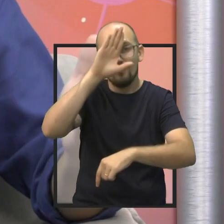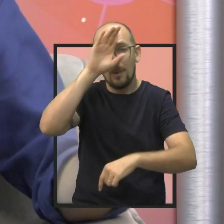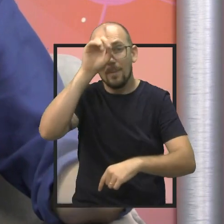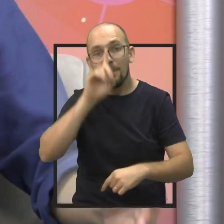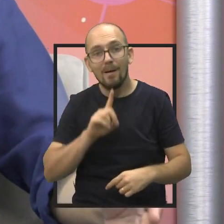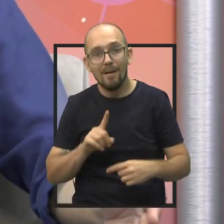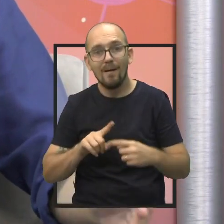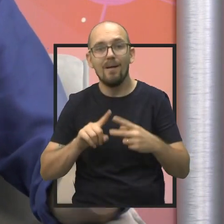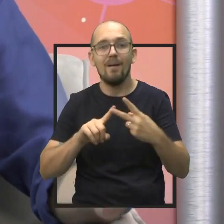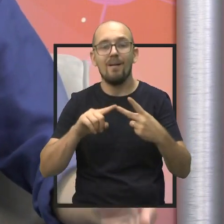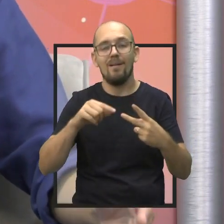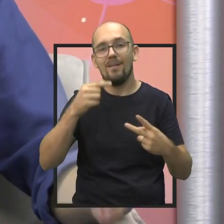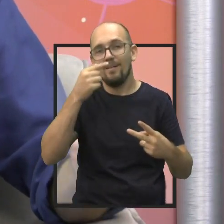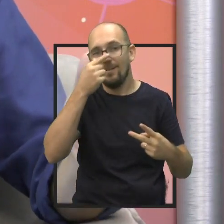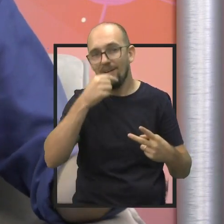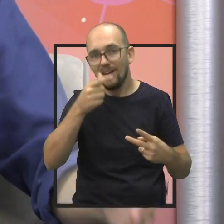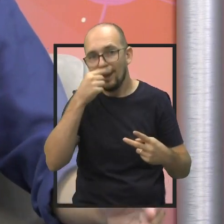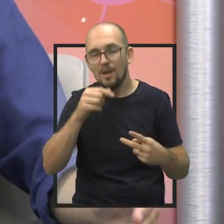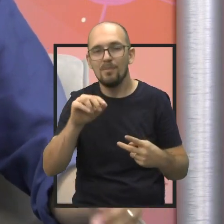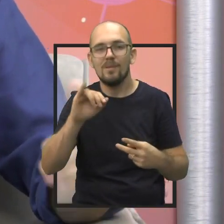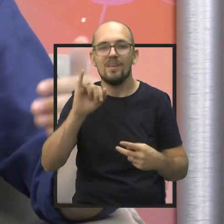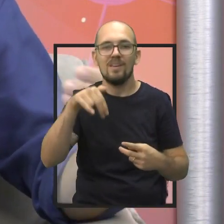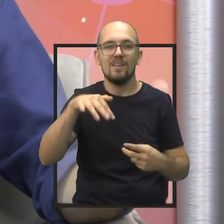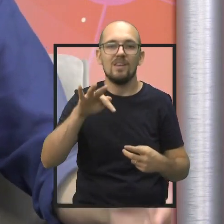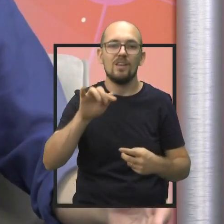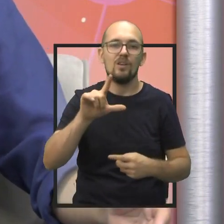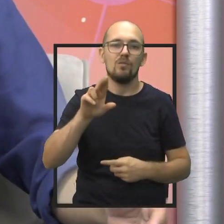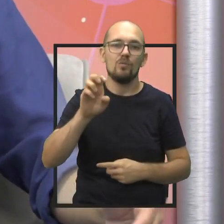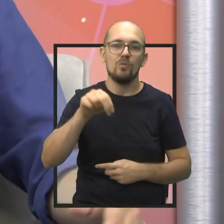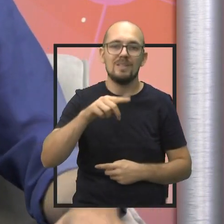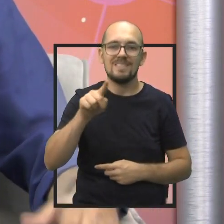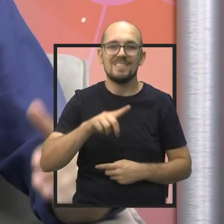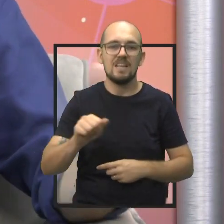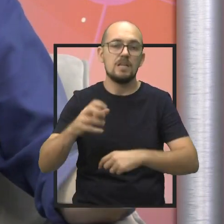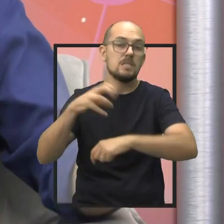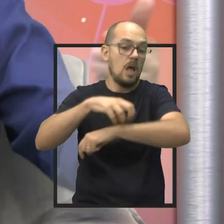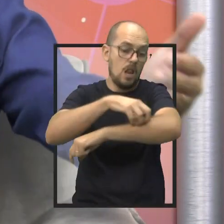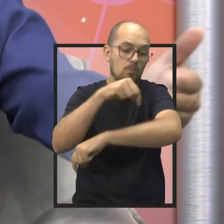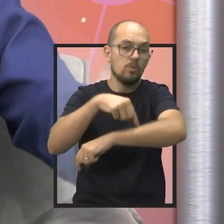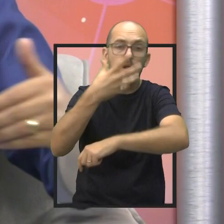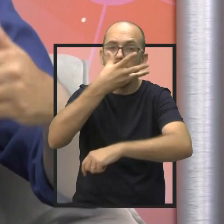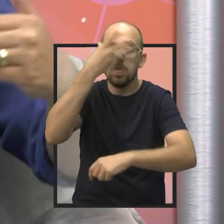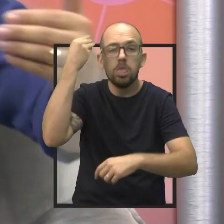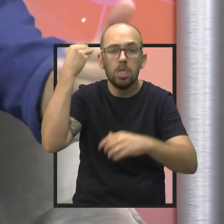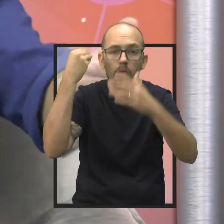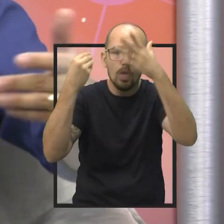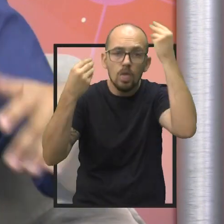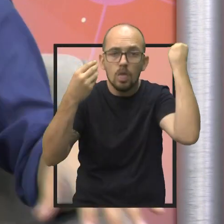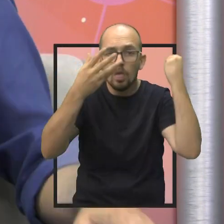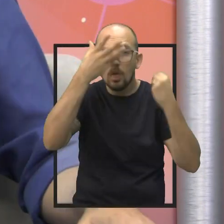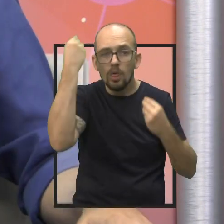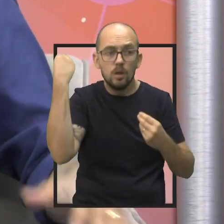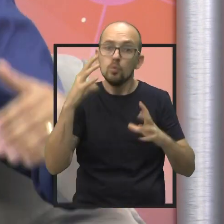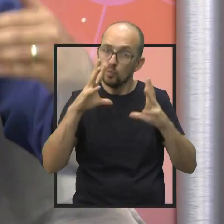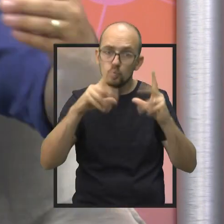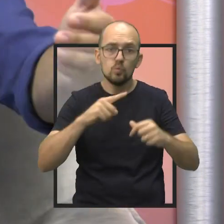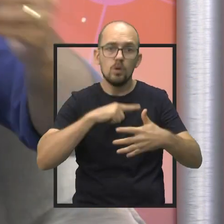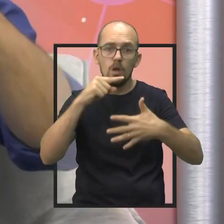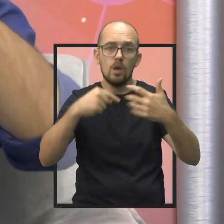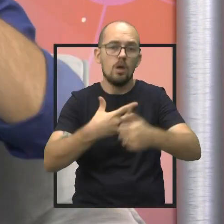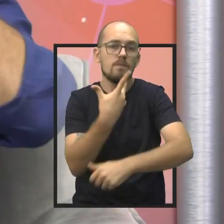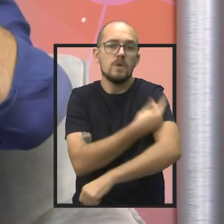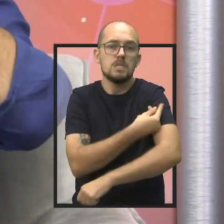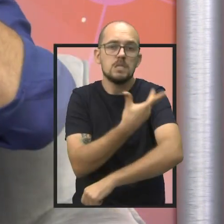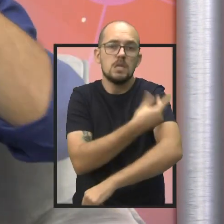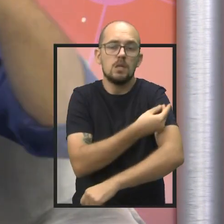total cuidado, né? Como a dengue, como a influenza, como o sarampo, né? A influenza tem vacina, o sarampo tem vacina, febre